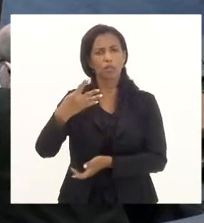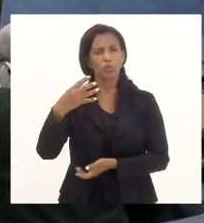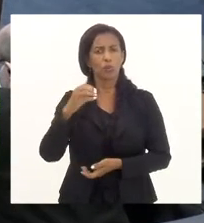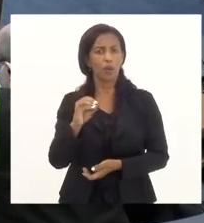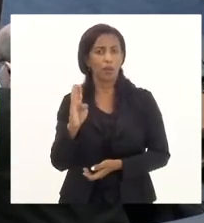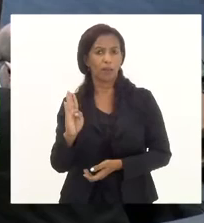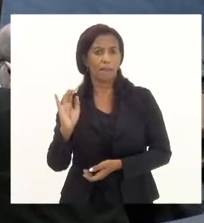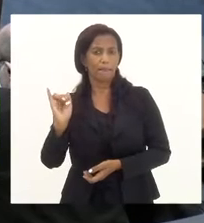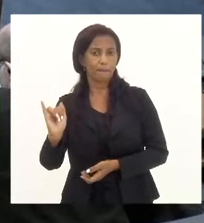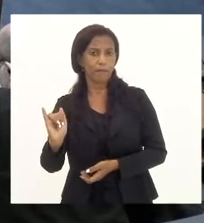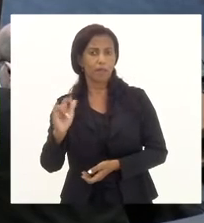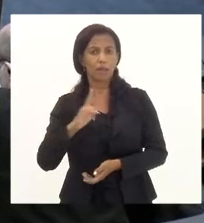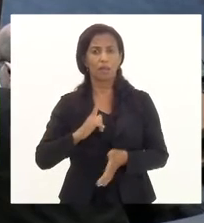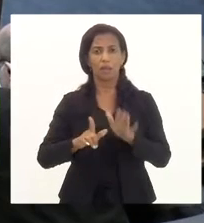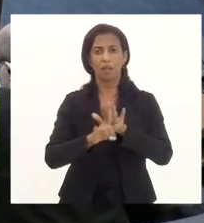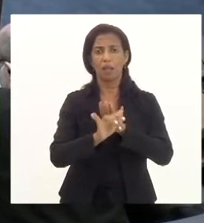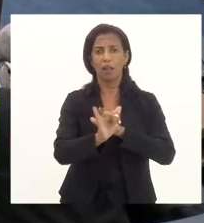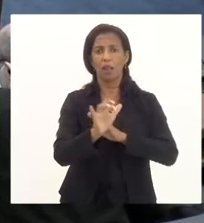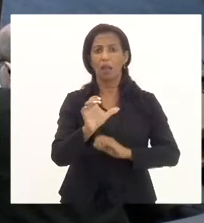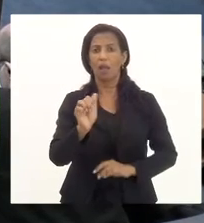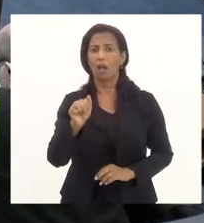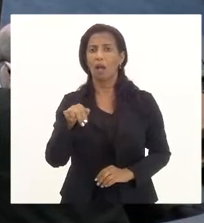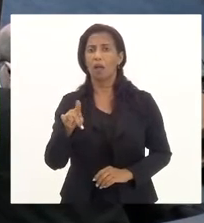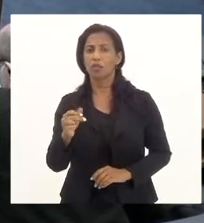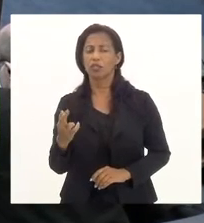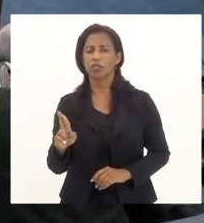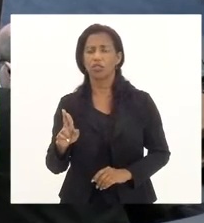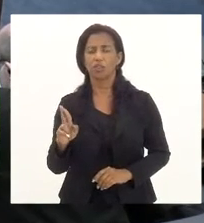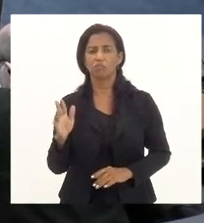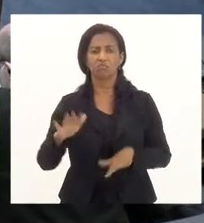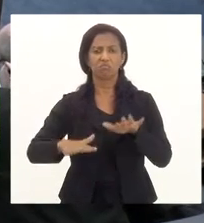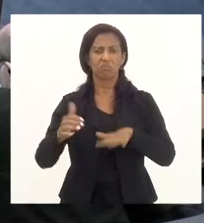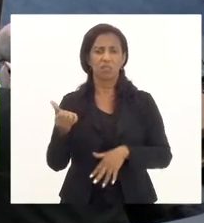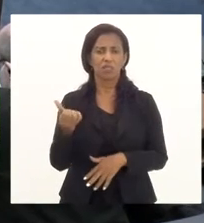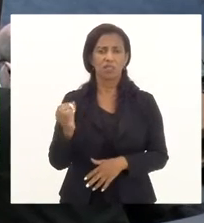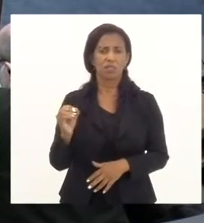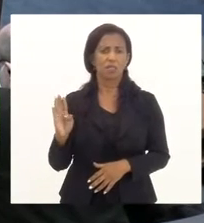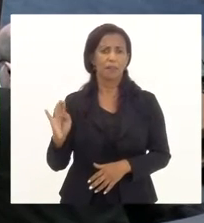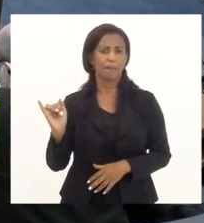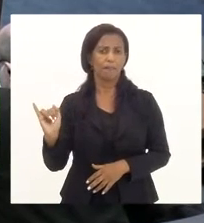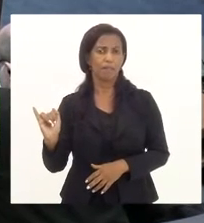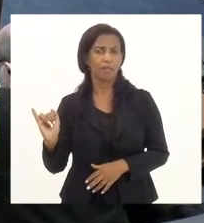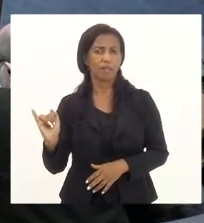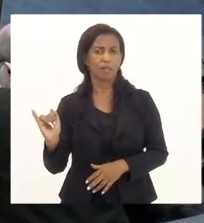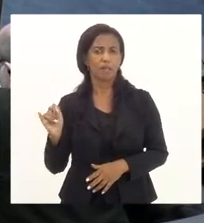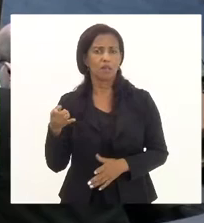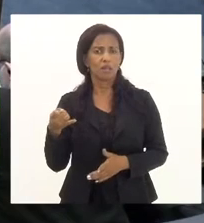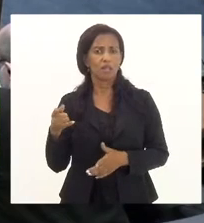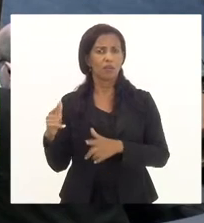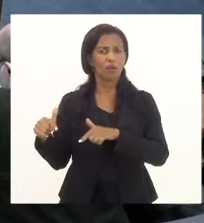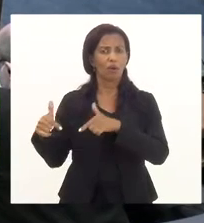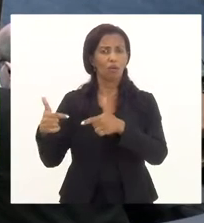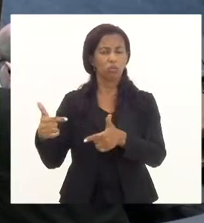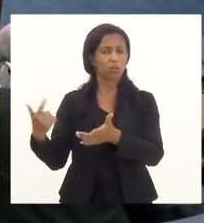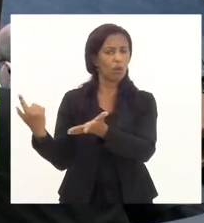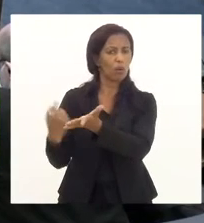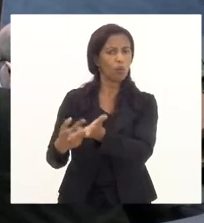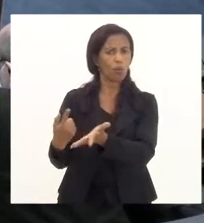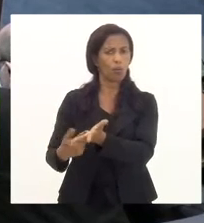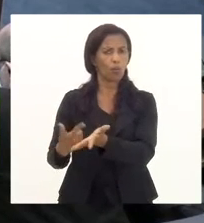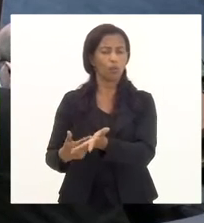e aí a gente tem a lei kandir que era no valor de aproximadamente 60 dias e foi assinado um acordo